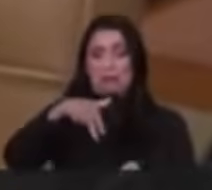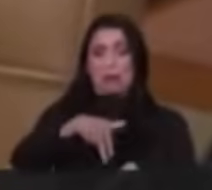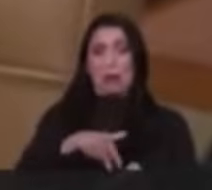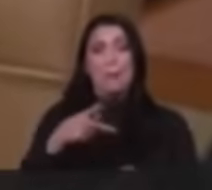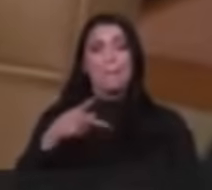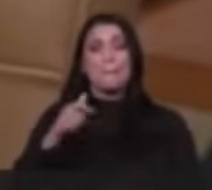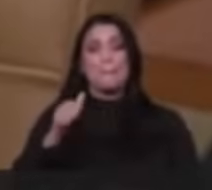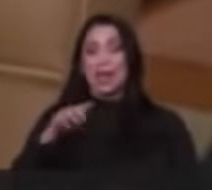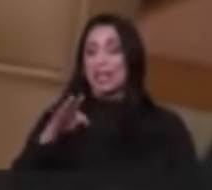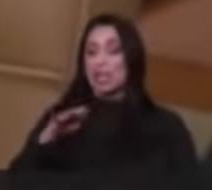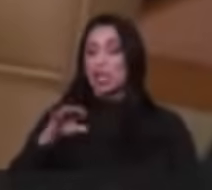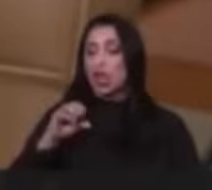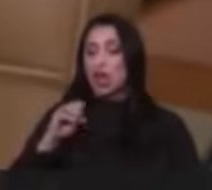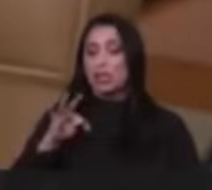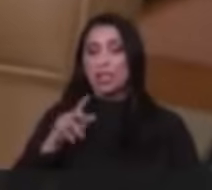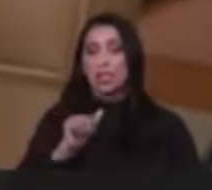Realmente é muito triste.